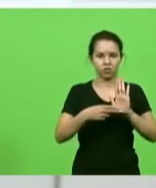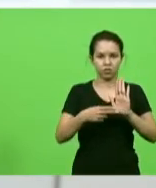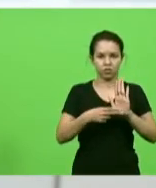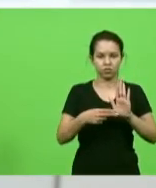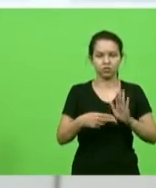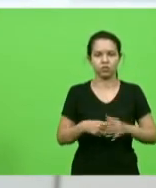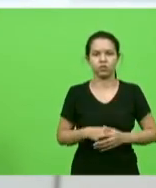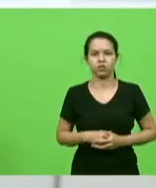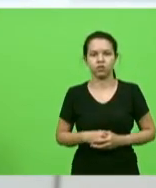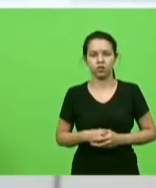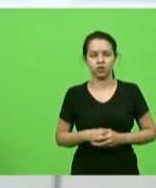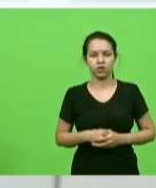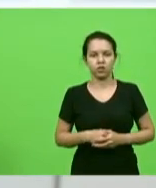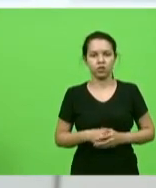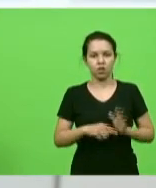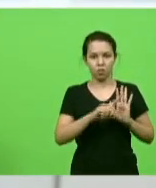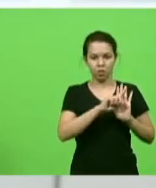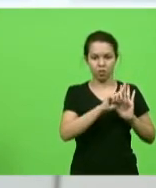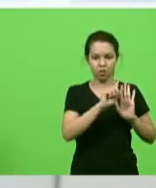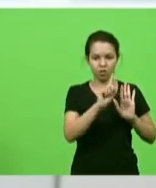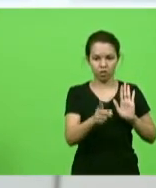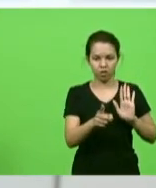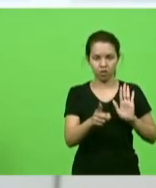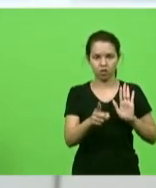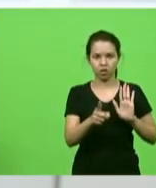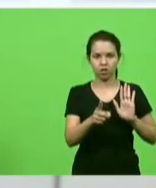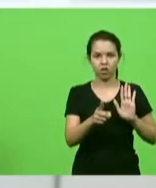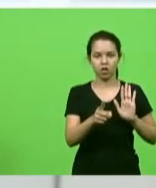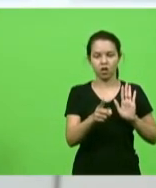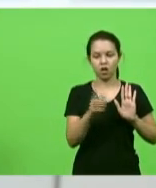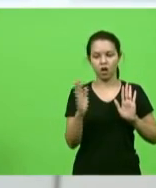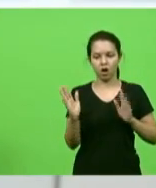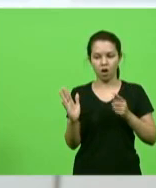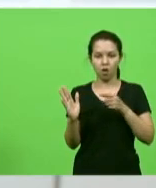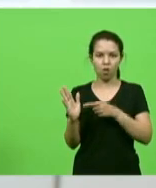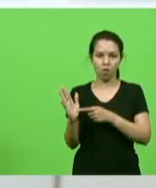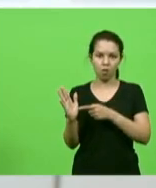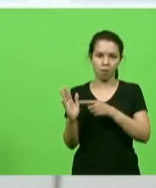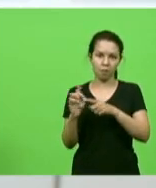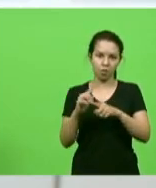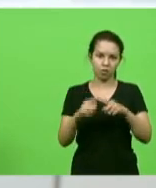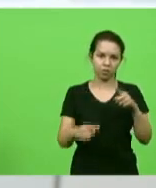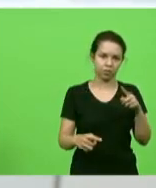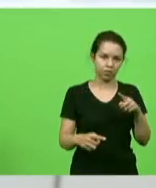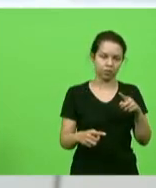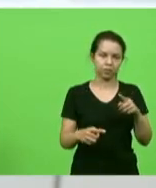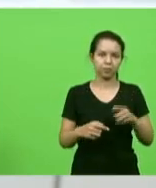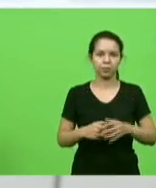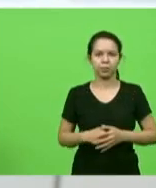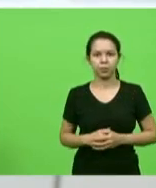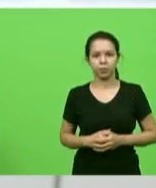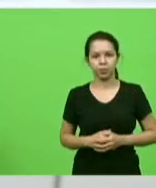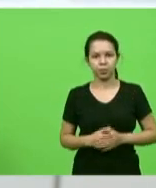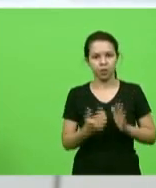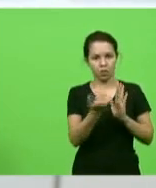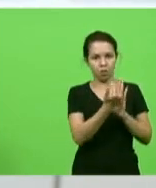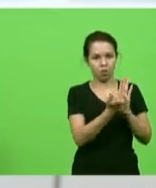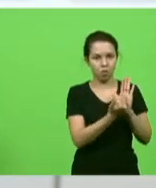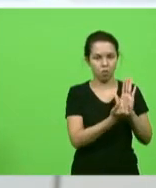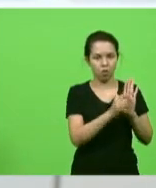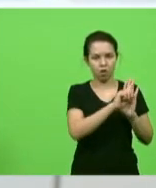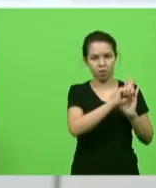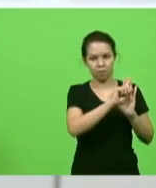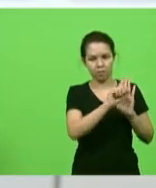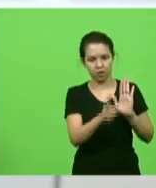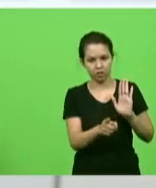ordene e outra proíbe a uma uma ordem normativa na qual uma Norma passou ordenar